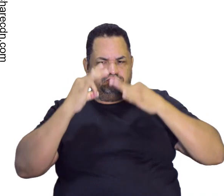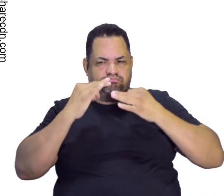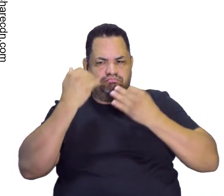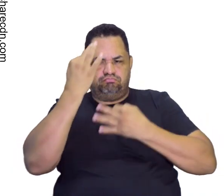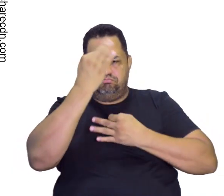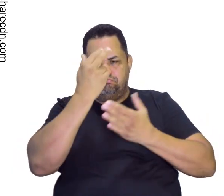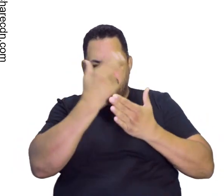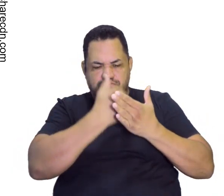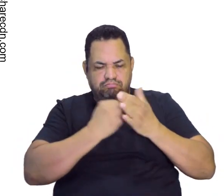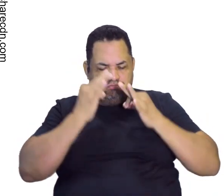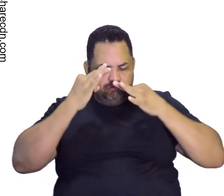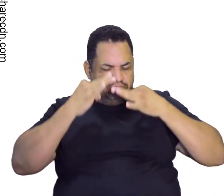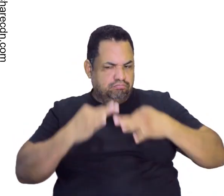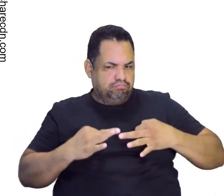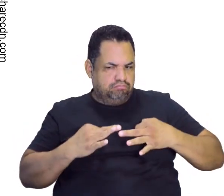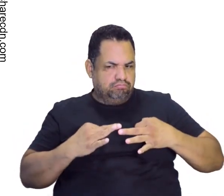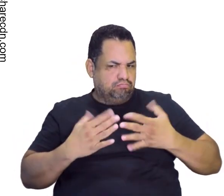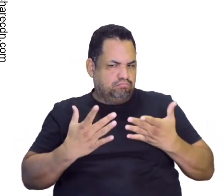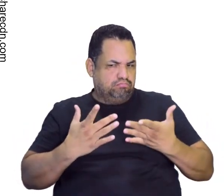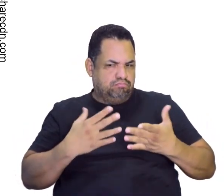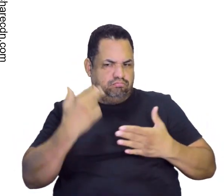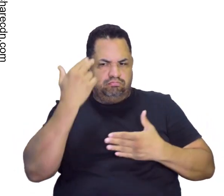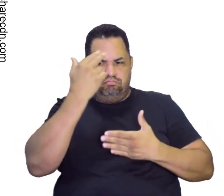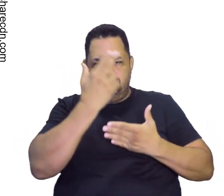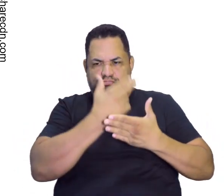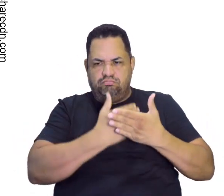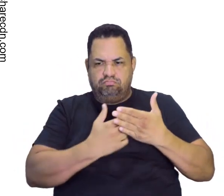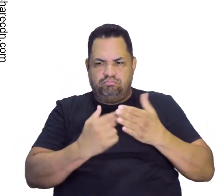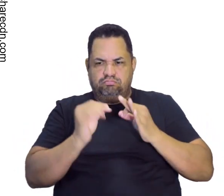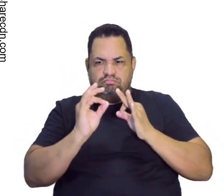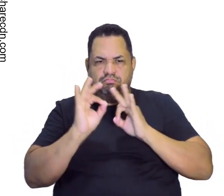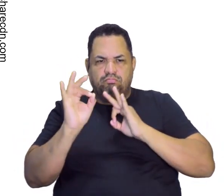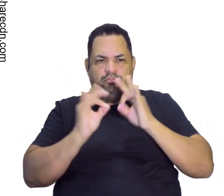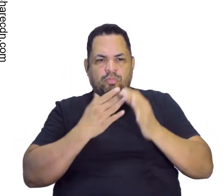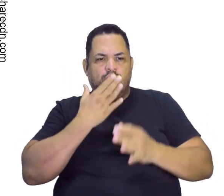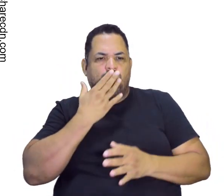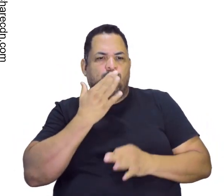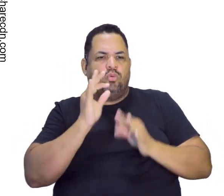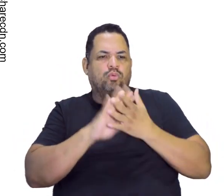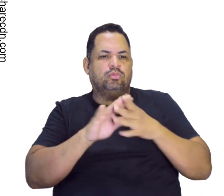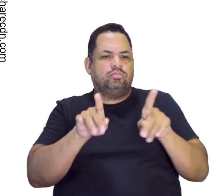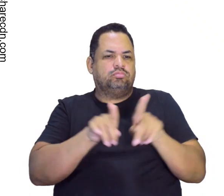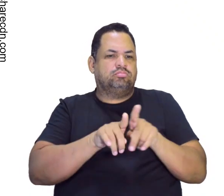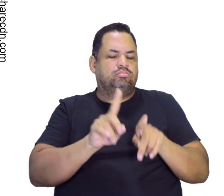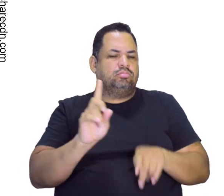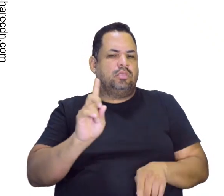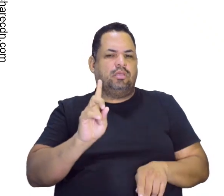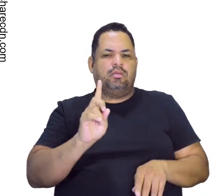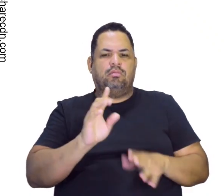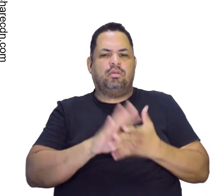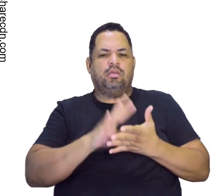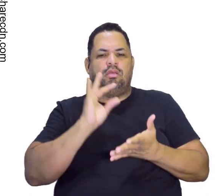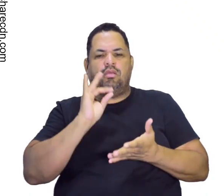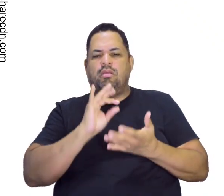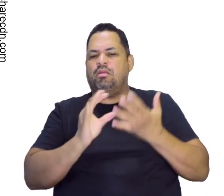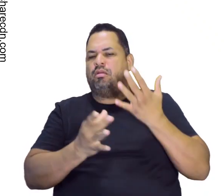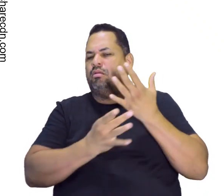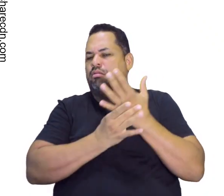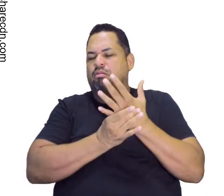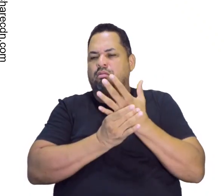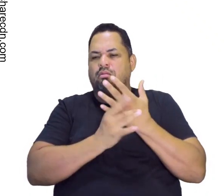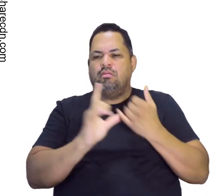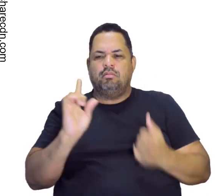definida né uma uma um rosto com a o o traço a cor da pele também não é aquele aquela cor da